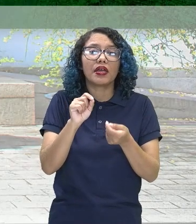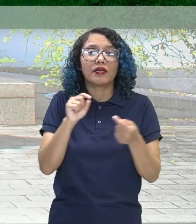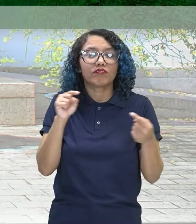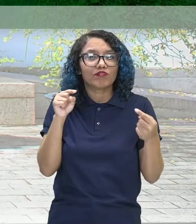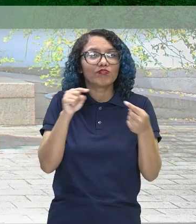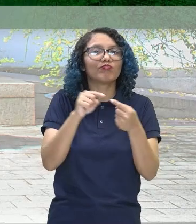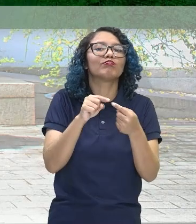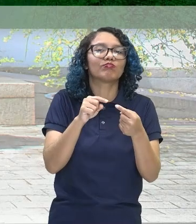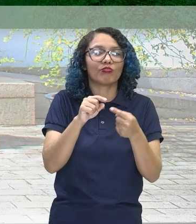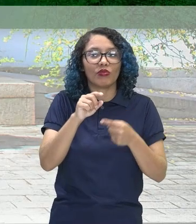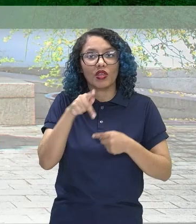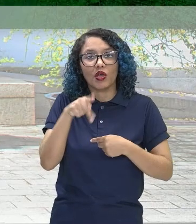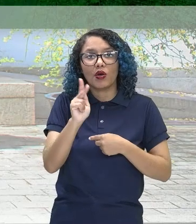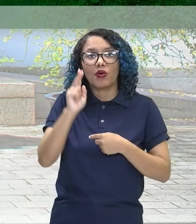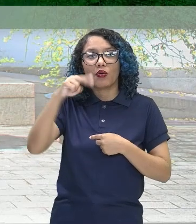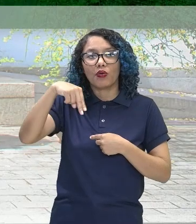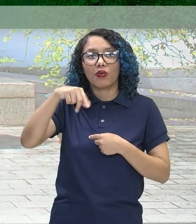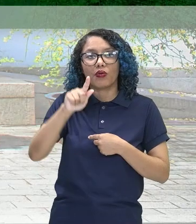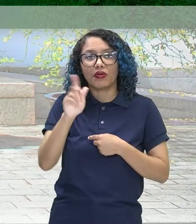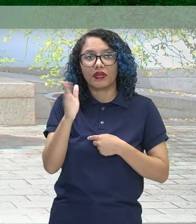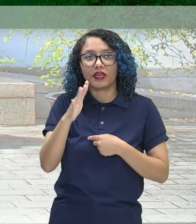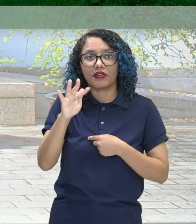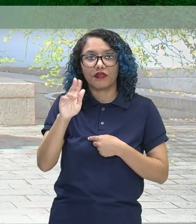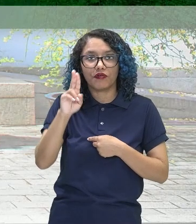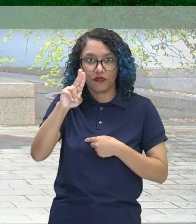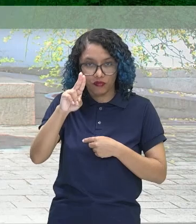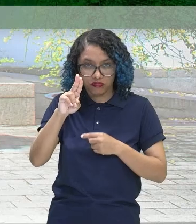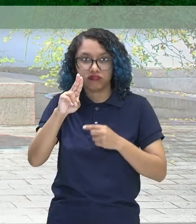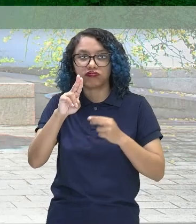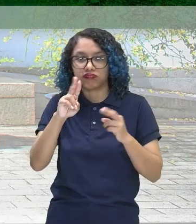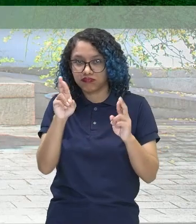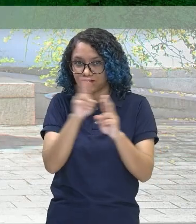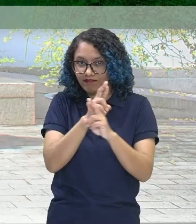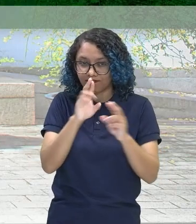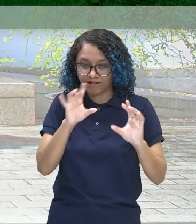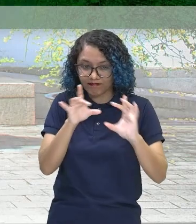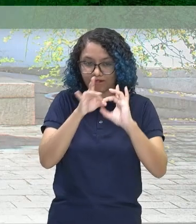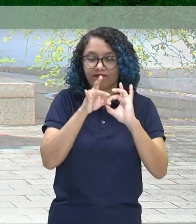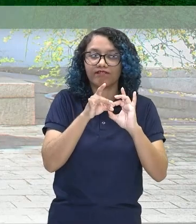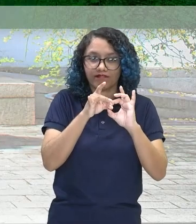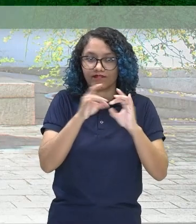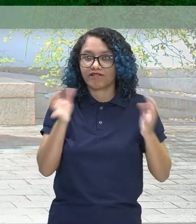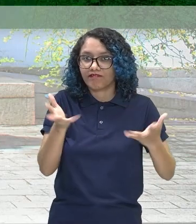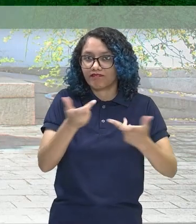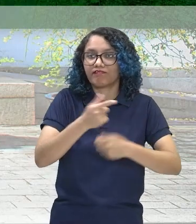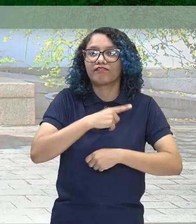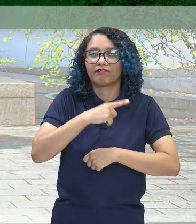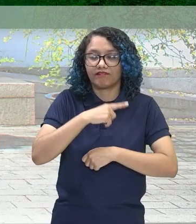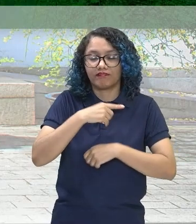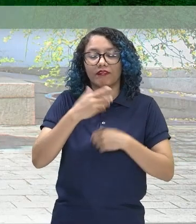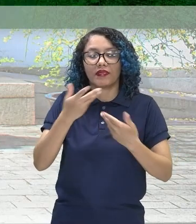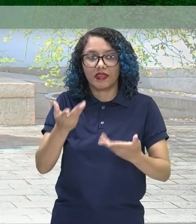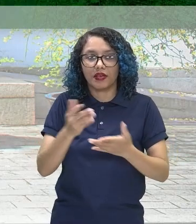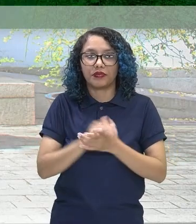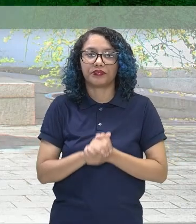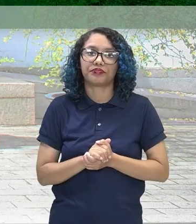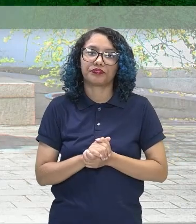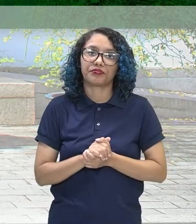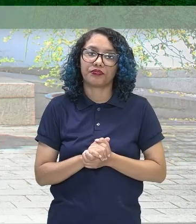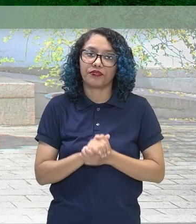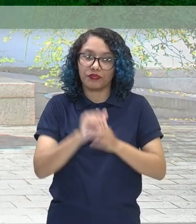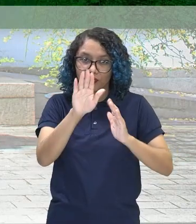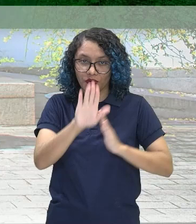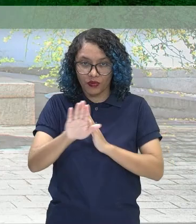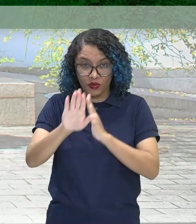O Kung Fu relacionado àquela atividade, tá certo? Então, mais uma vez, o Kung Fu para os chineses não